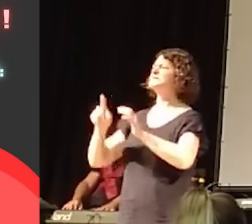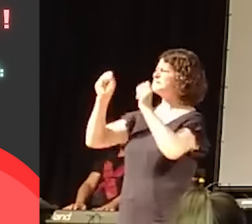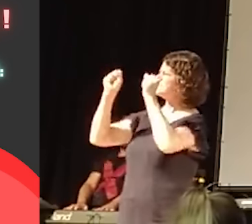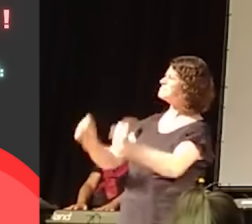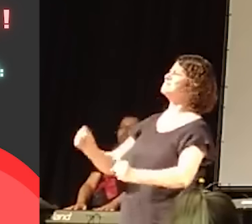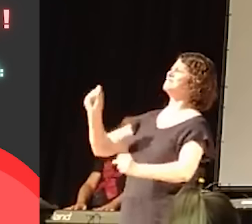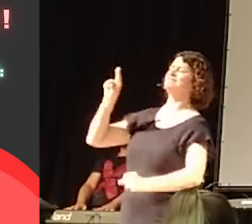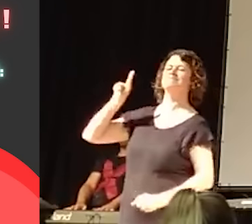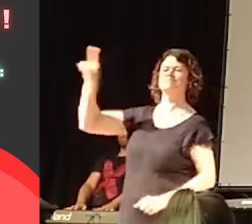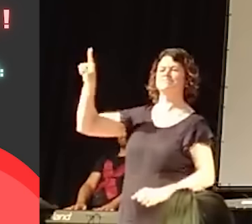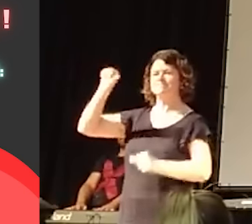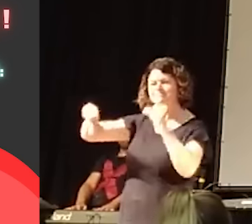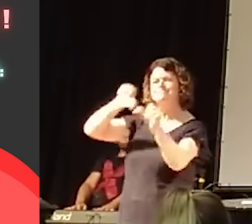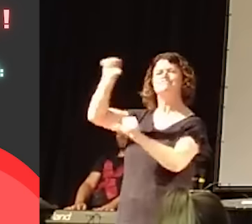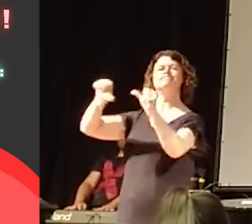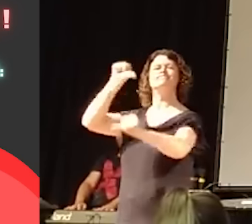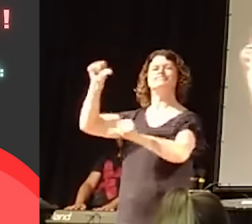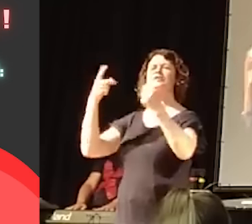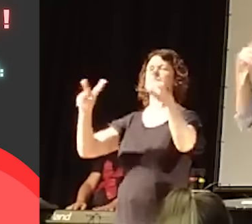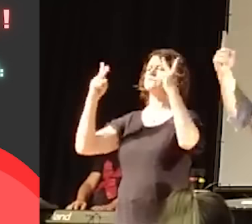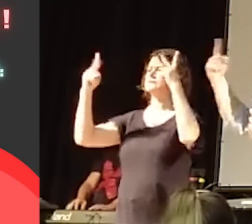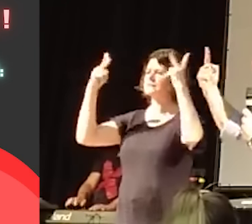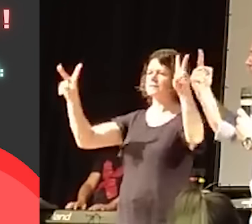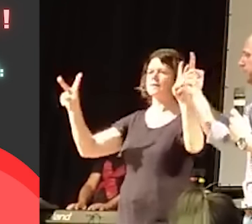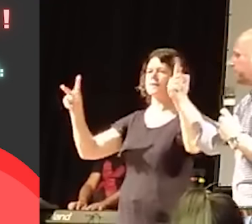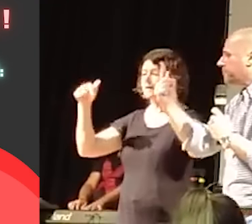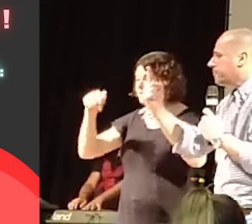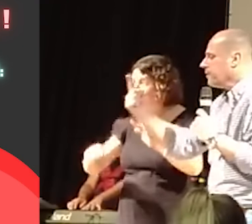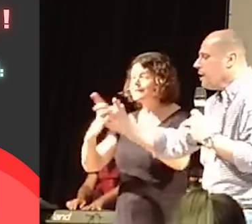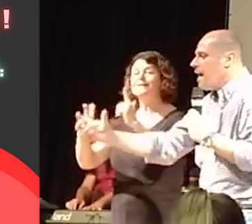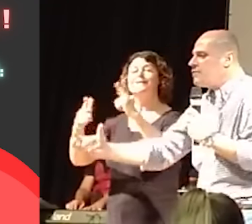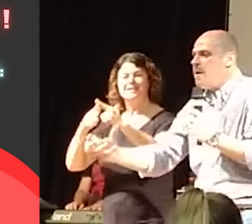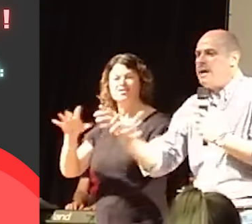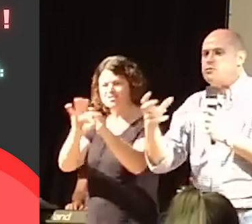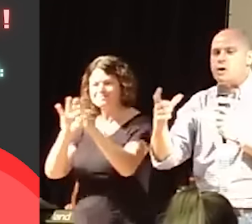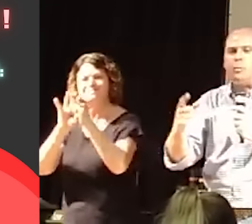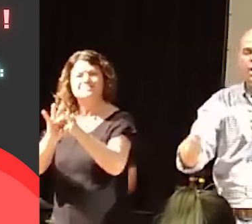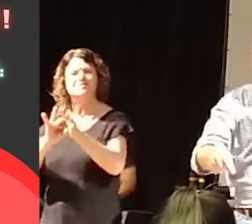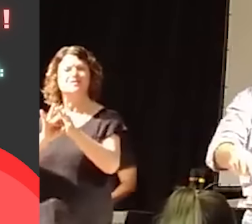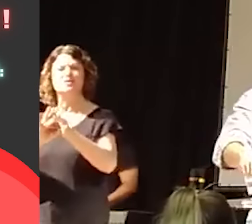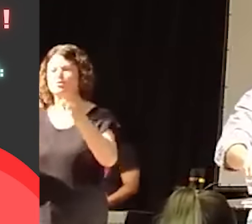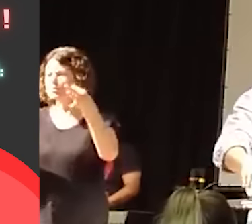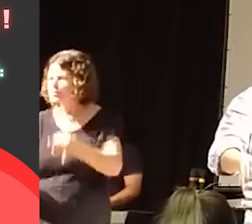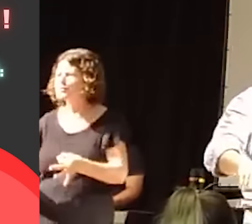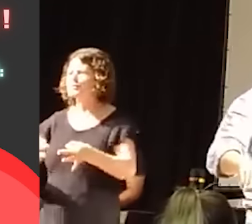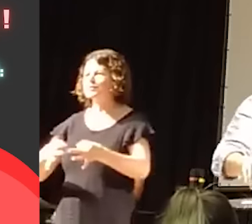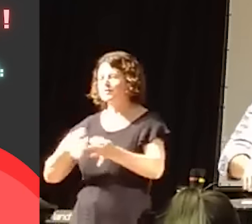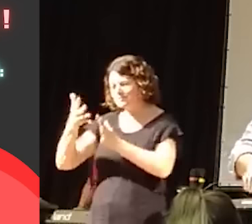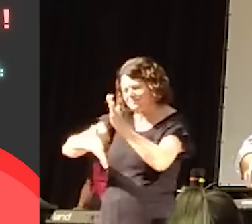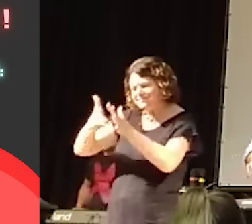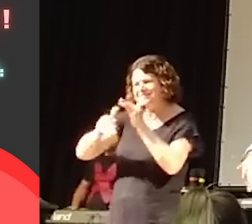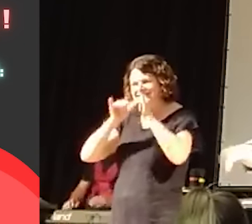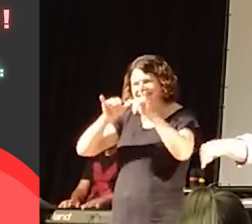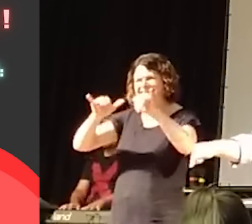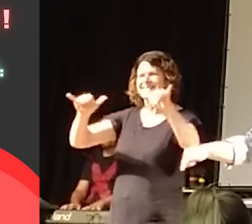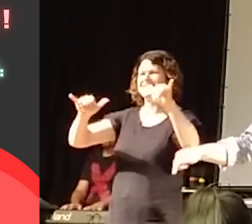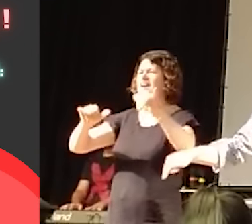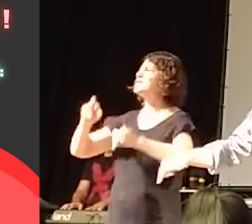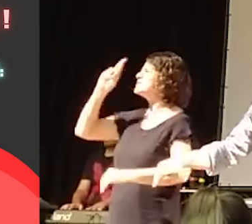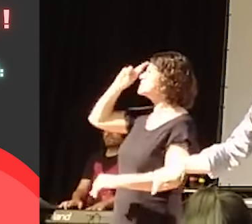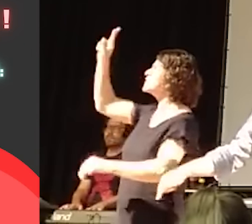os teus filhos vão na Congregação do justo eles vão abrir as suas bocas para dizer o senhor me